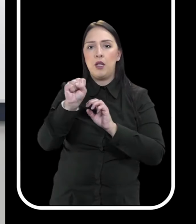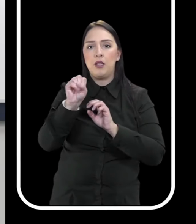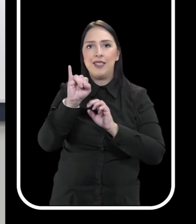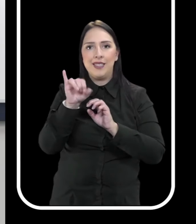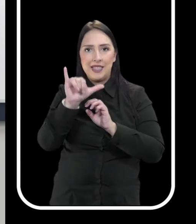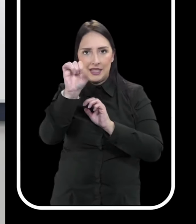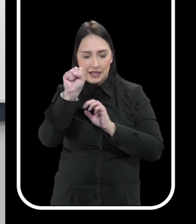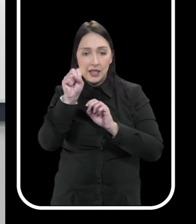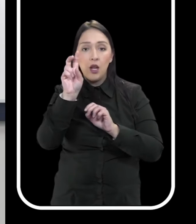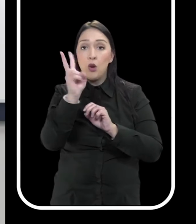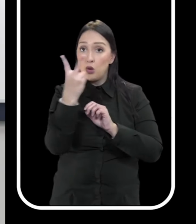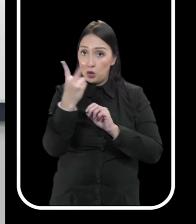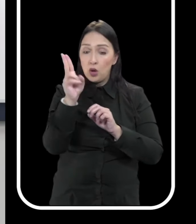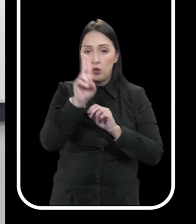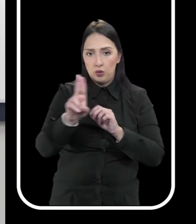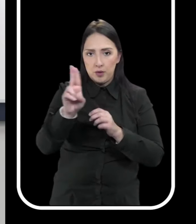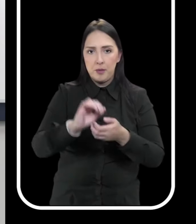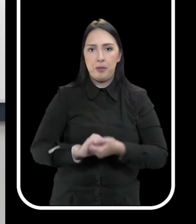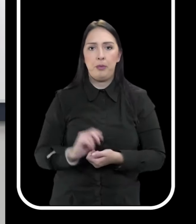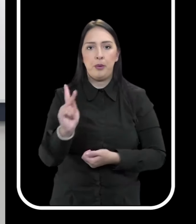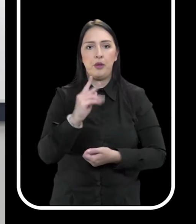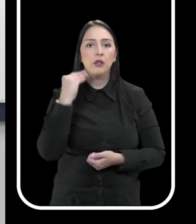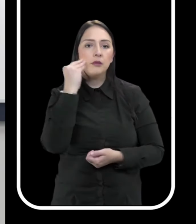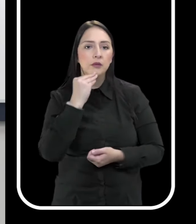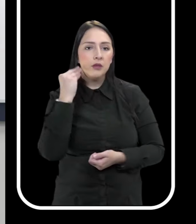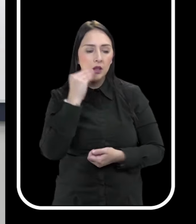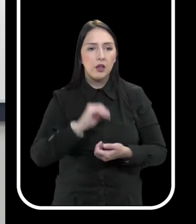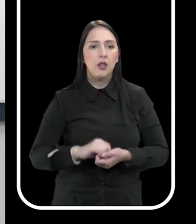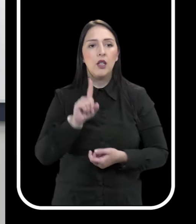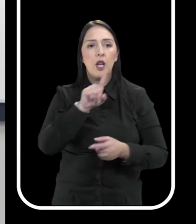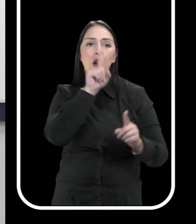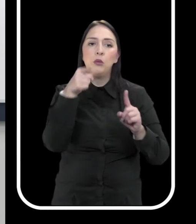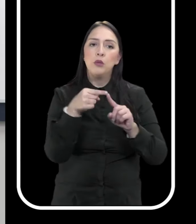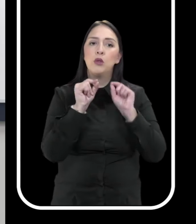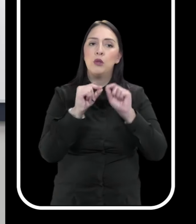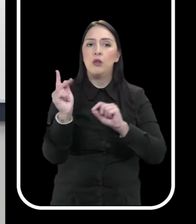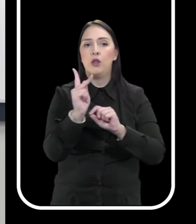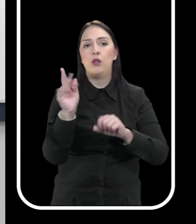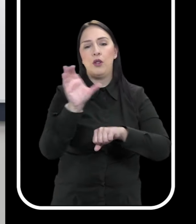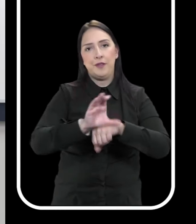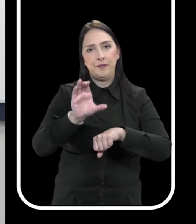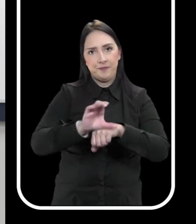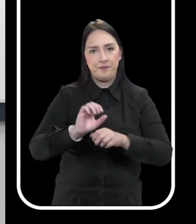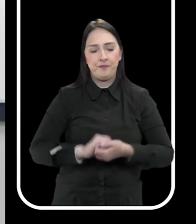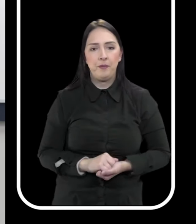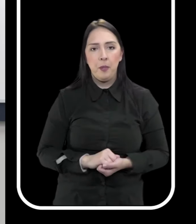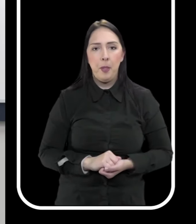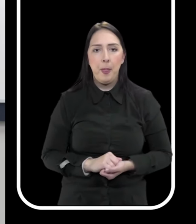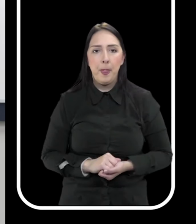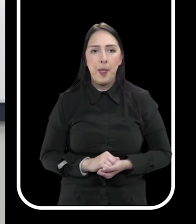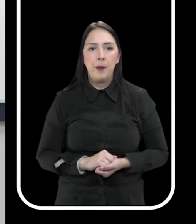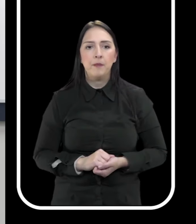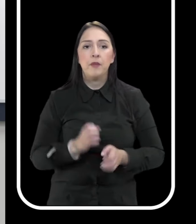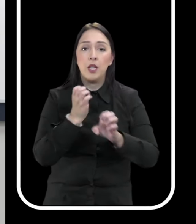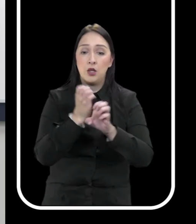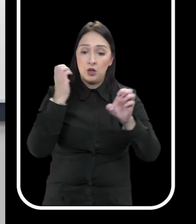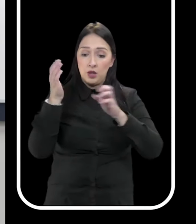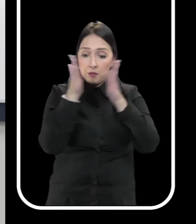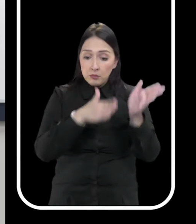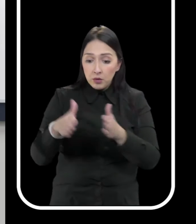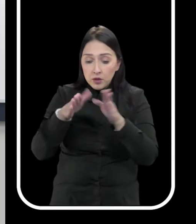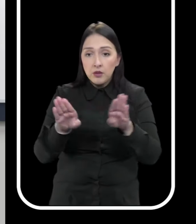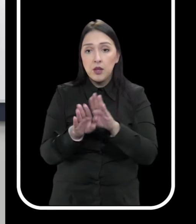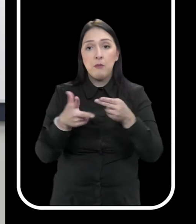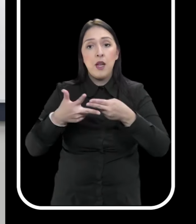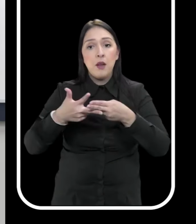2 laboratórios virtuais utilizados. E os nossos simuladores, que é o objetivo do nosso mini curso aqui. Então, na Engenharia de Produção e